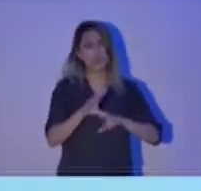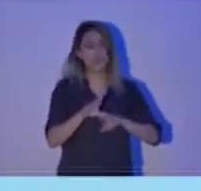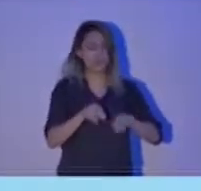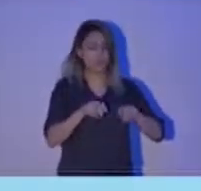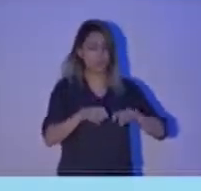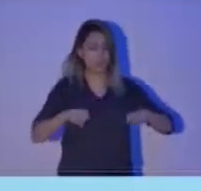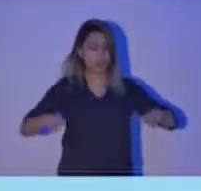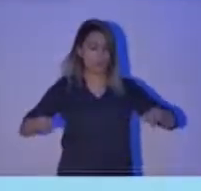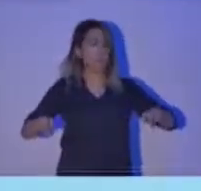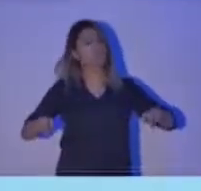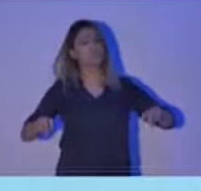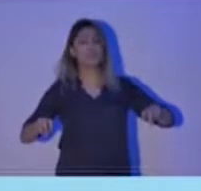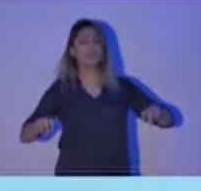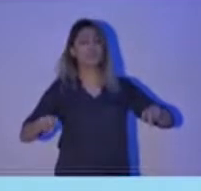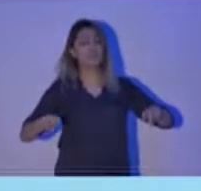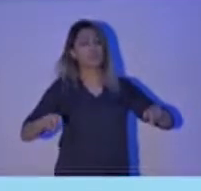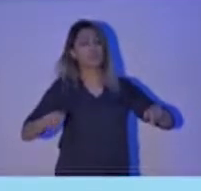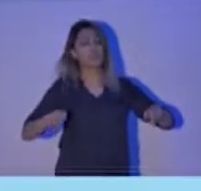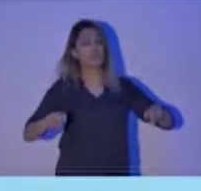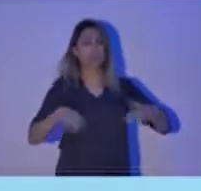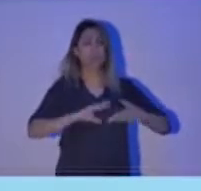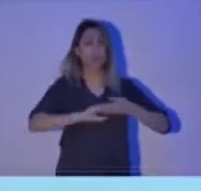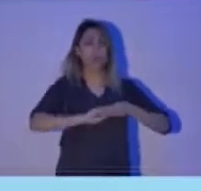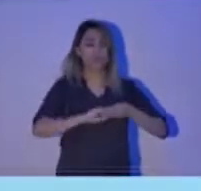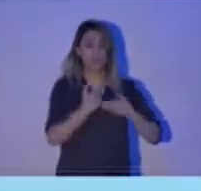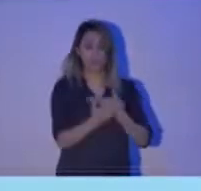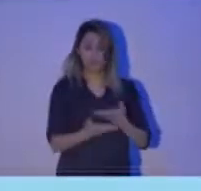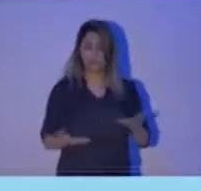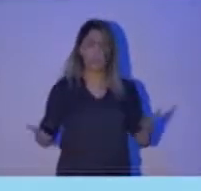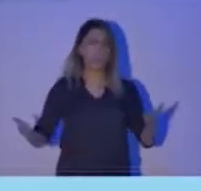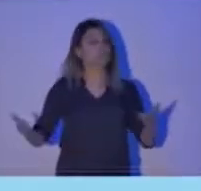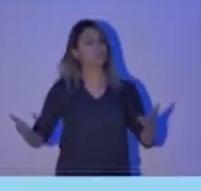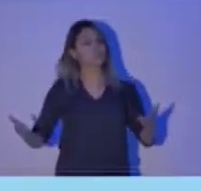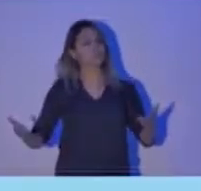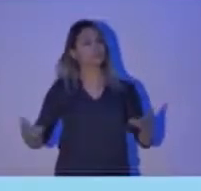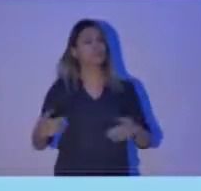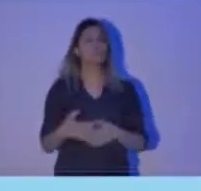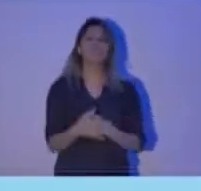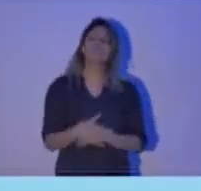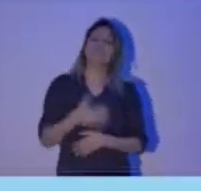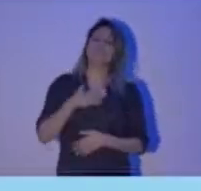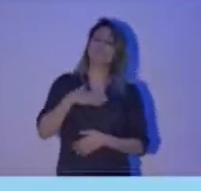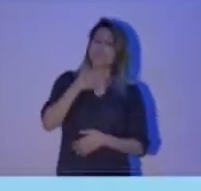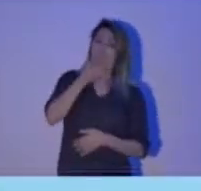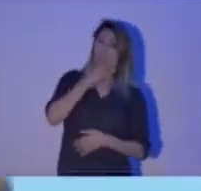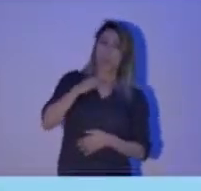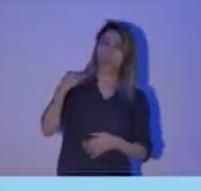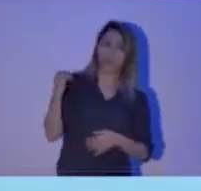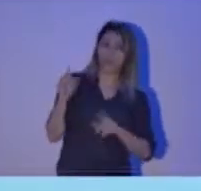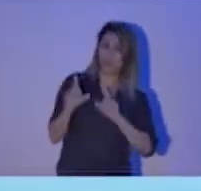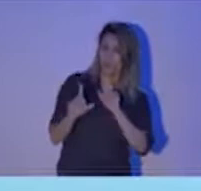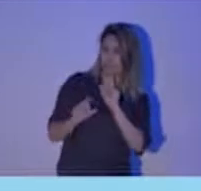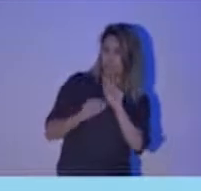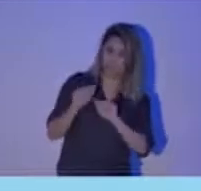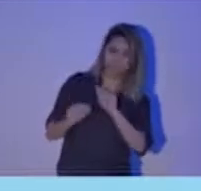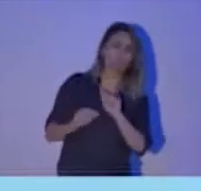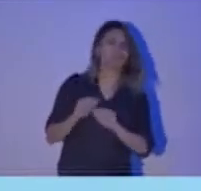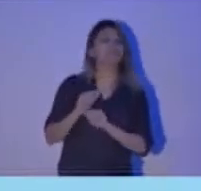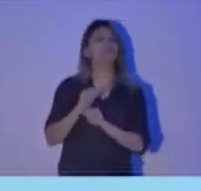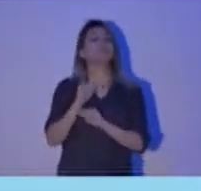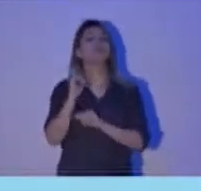todos os parlamentares. Eu acho bastante importante considerarmos o esforço que